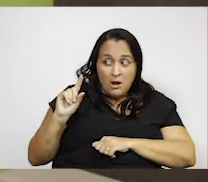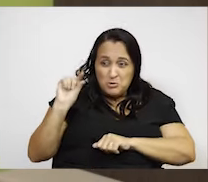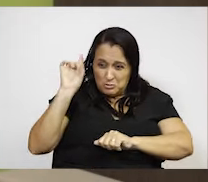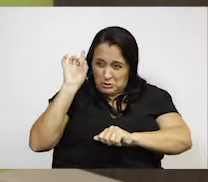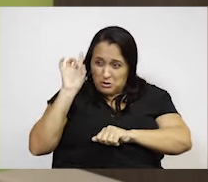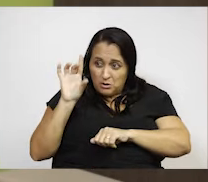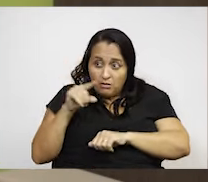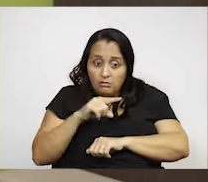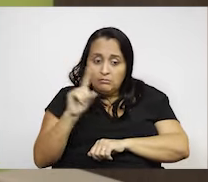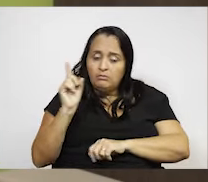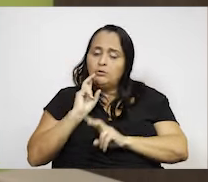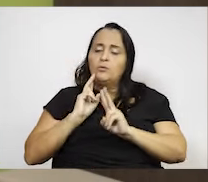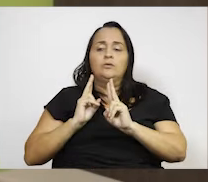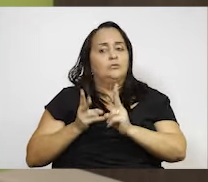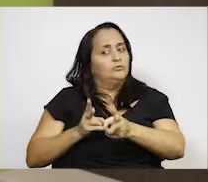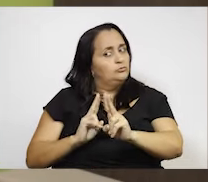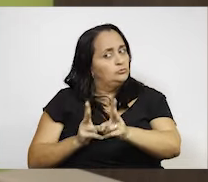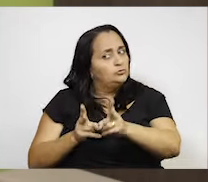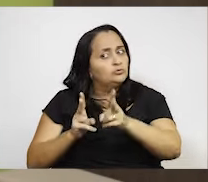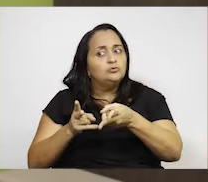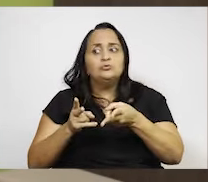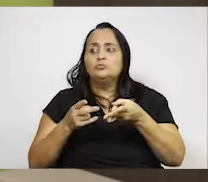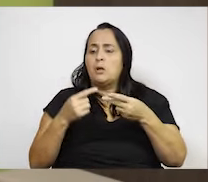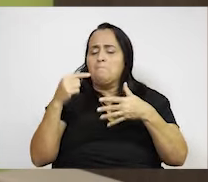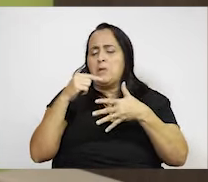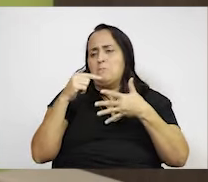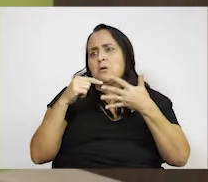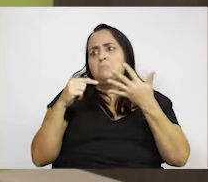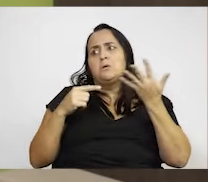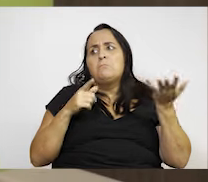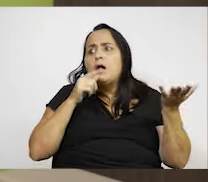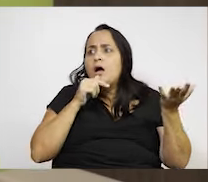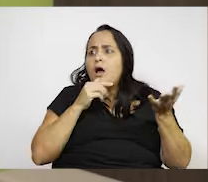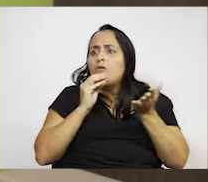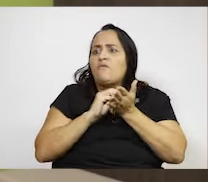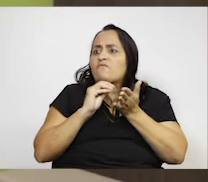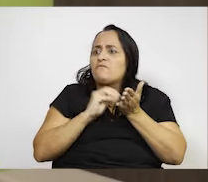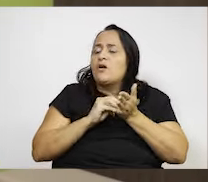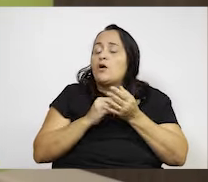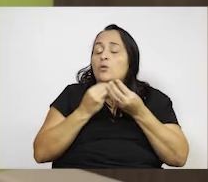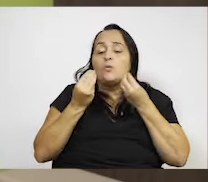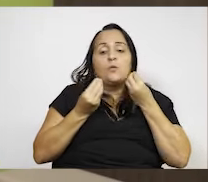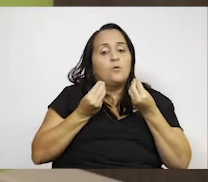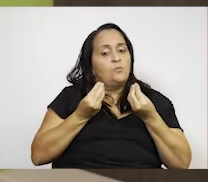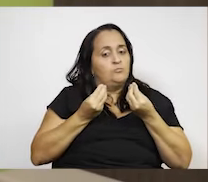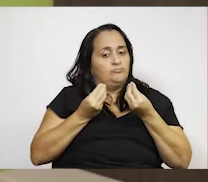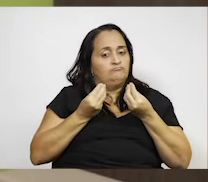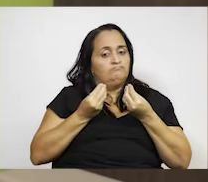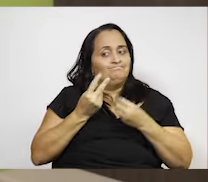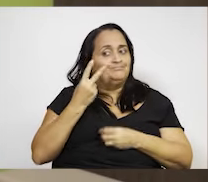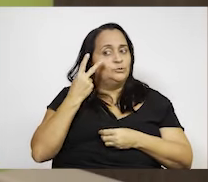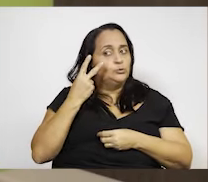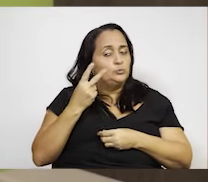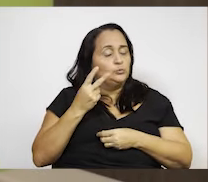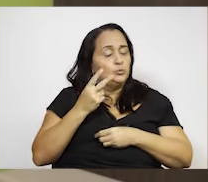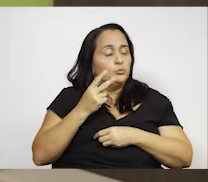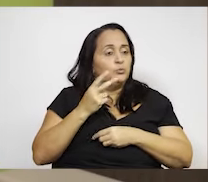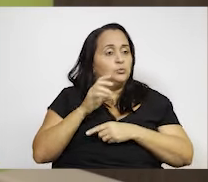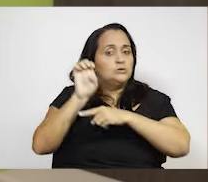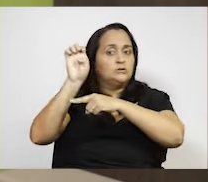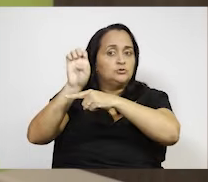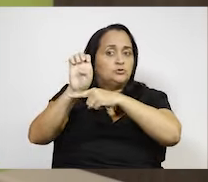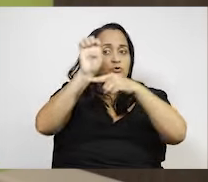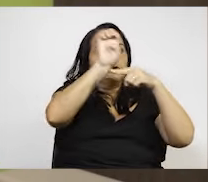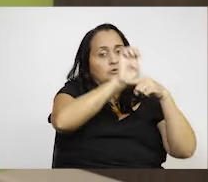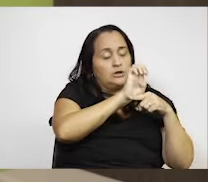não, continua. E ele usou esse argumento, porque, gente, o abastecimento de água em dois estados é